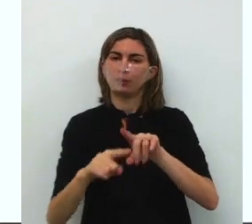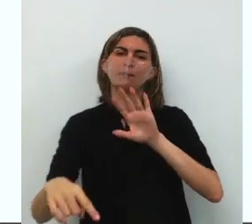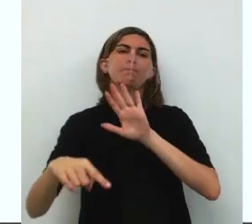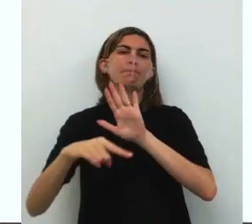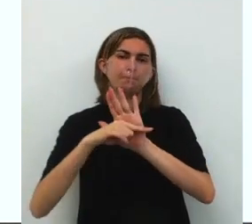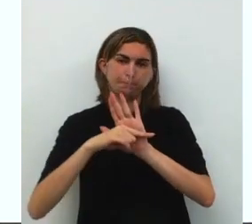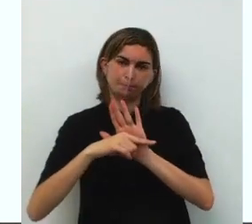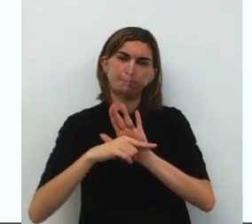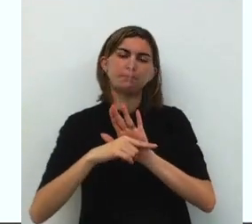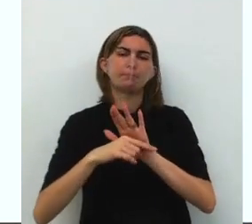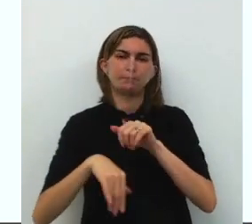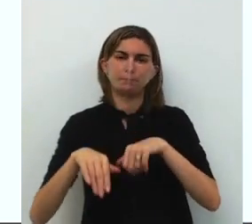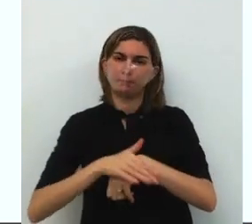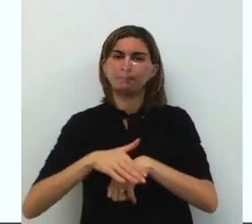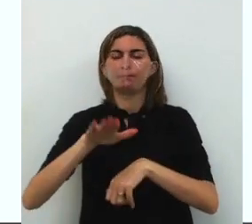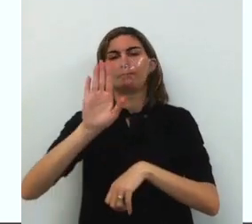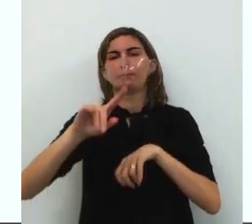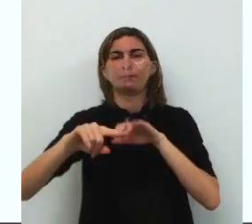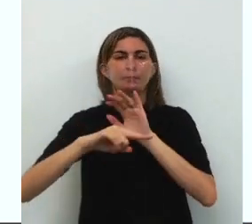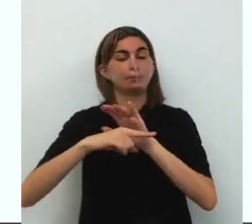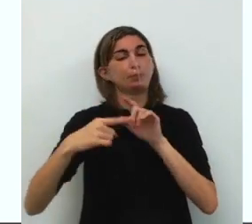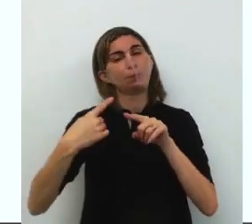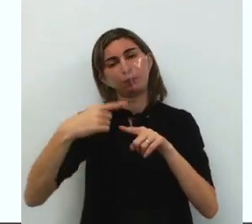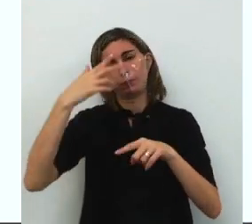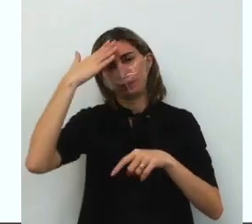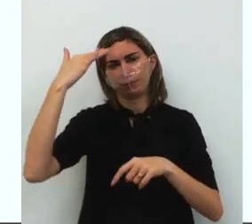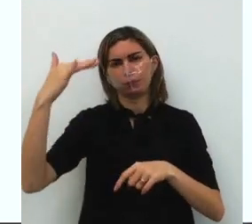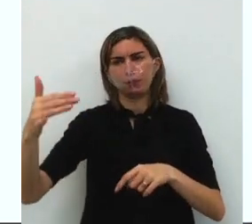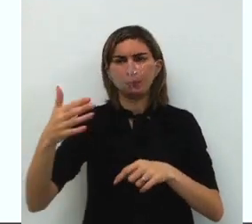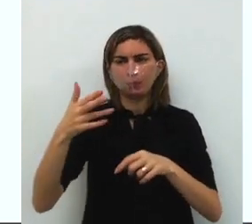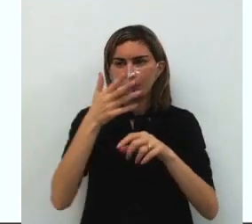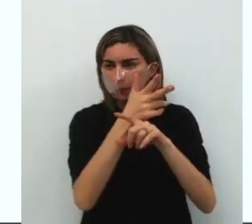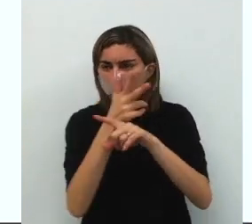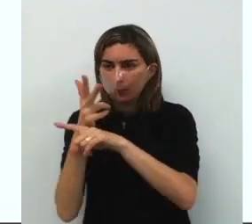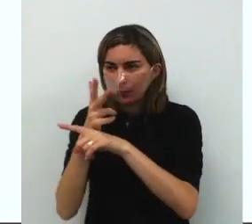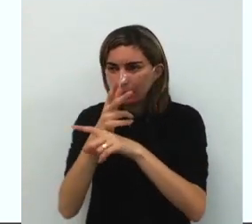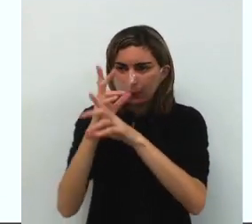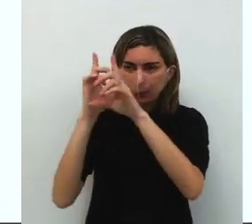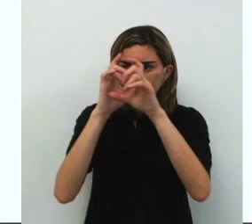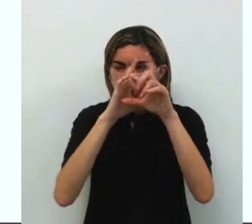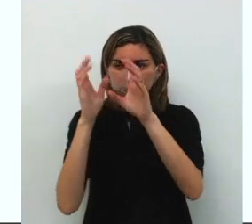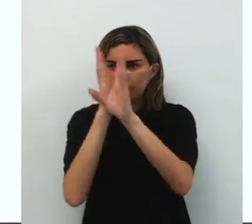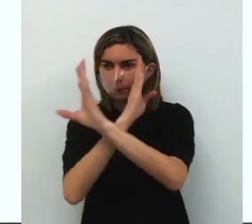tem muito mais de negativo, porque os famosos paparazzi,